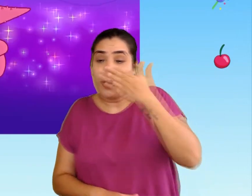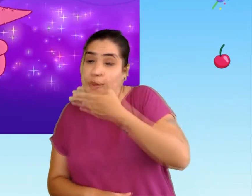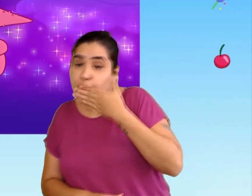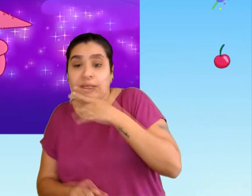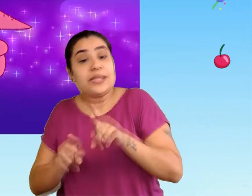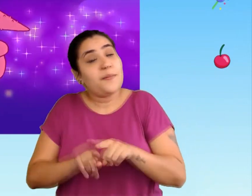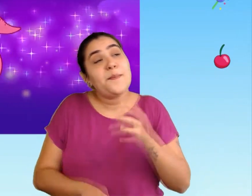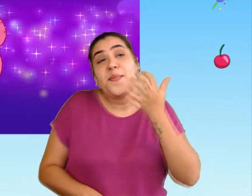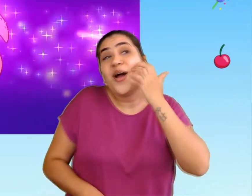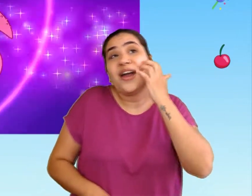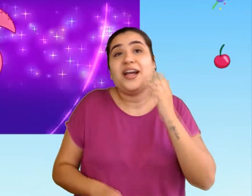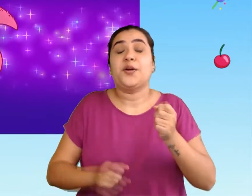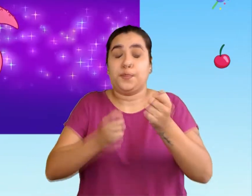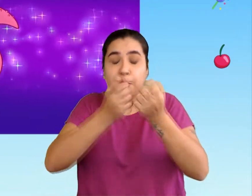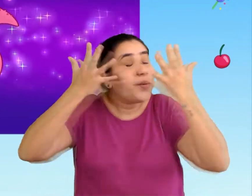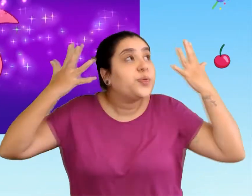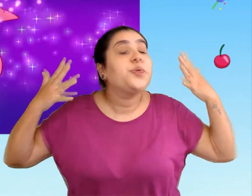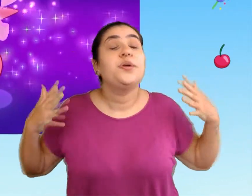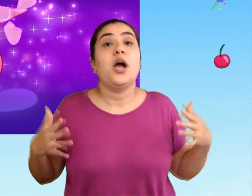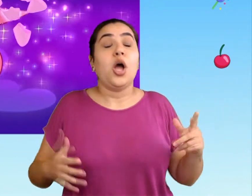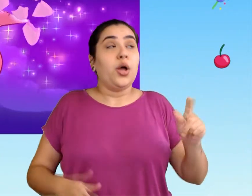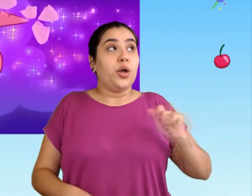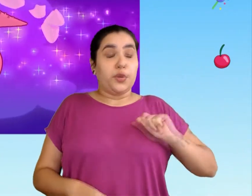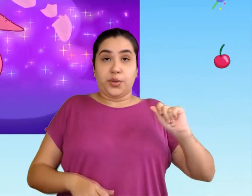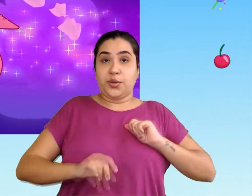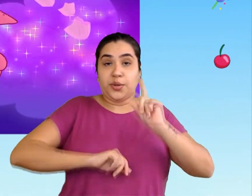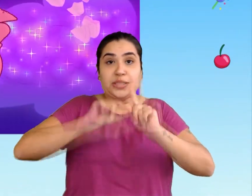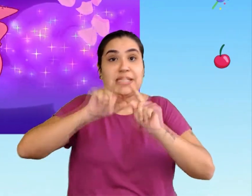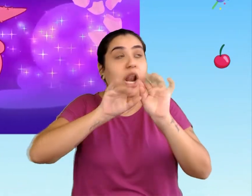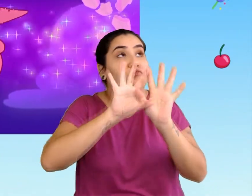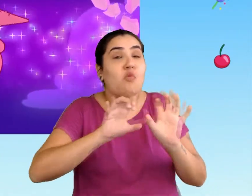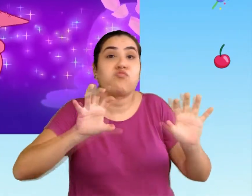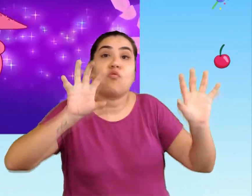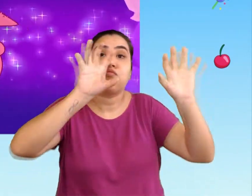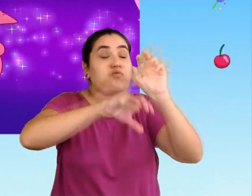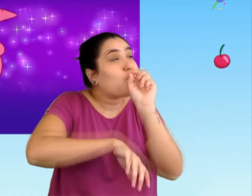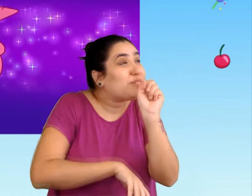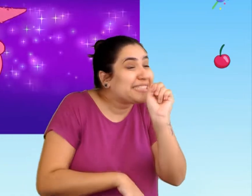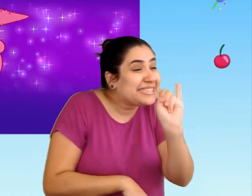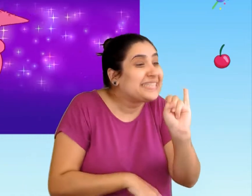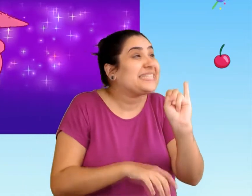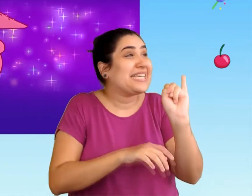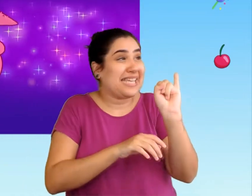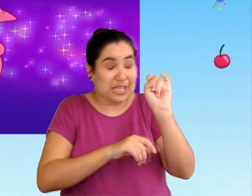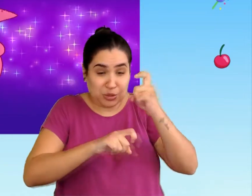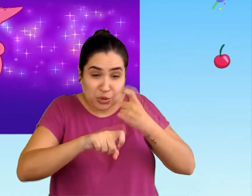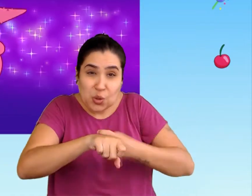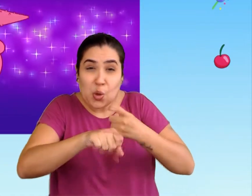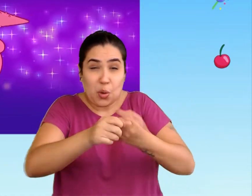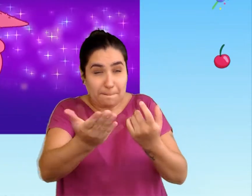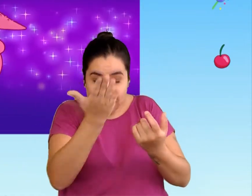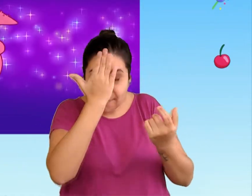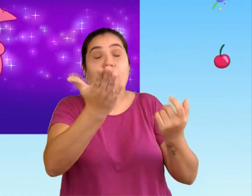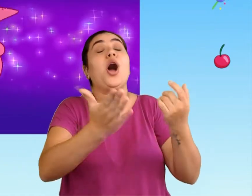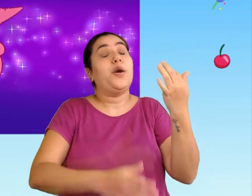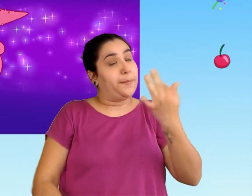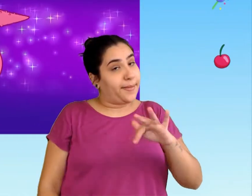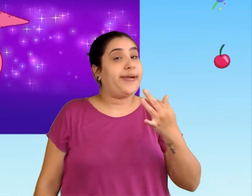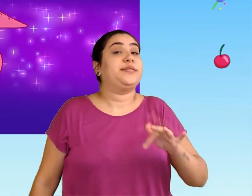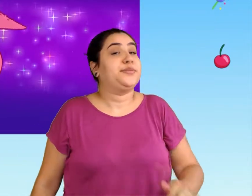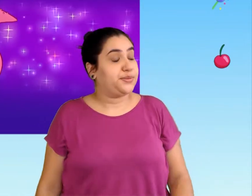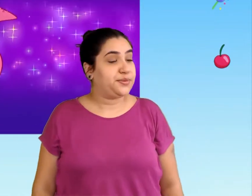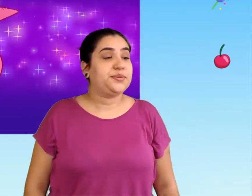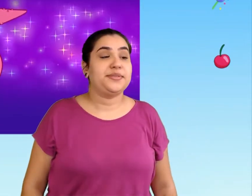e morango. Ops, ainda bem que aquela estrela é de marshmallow. Se fosse de caramelo duro, eu teria me